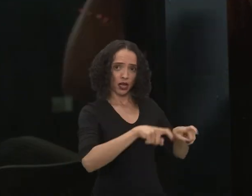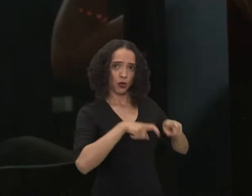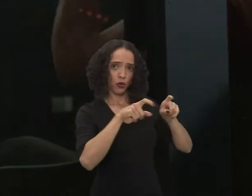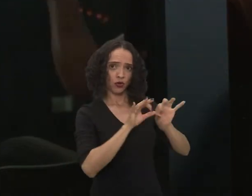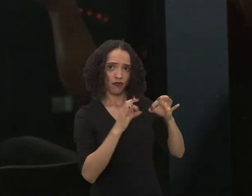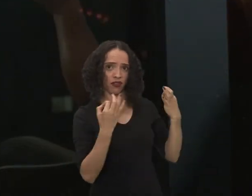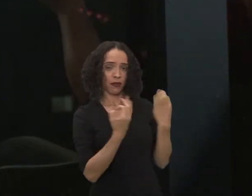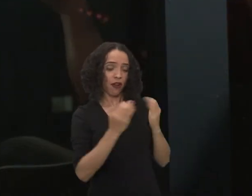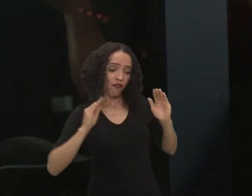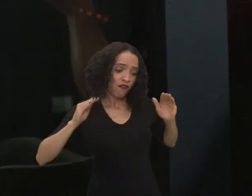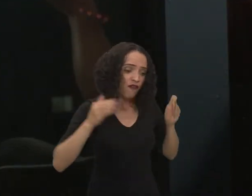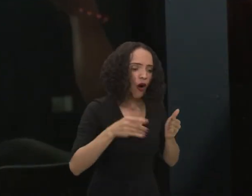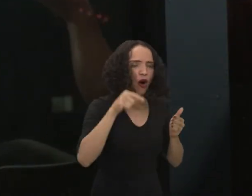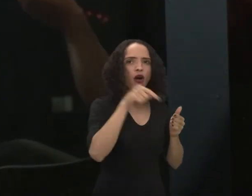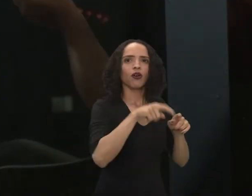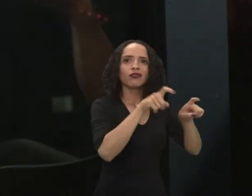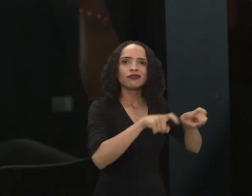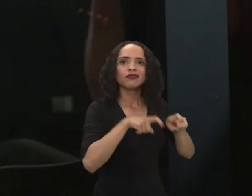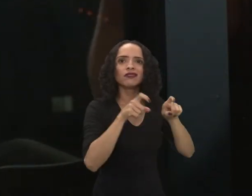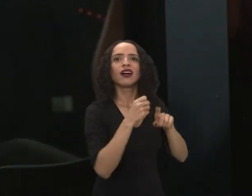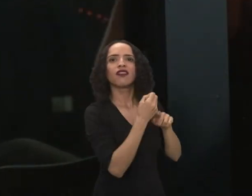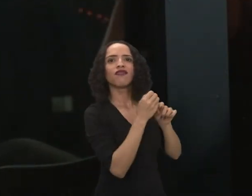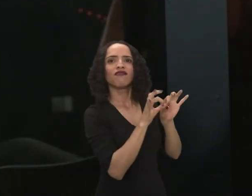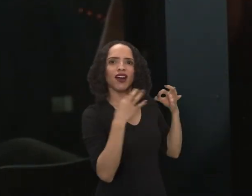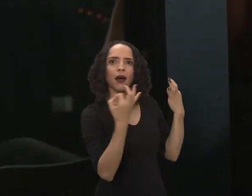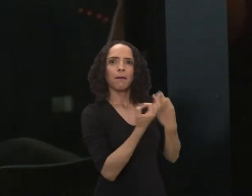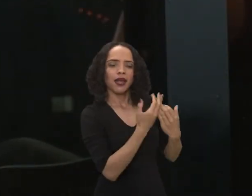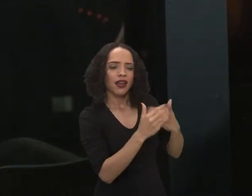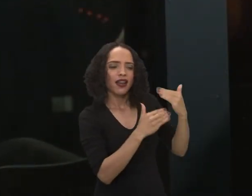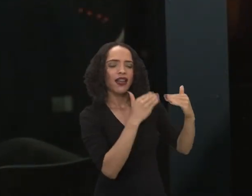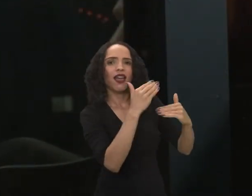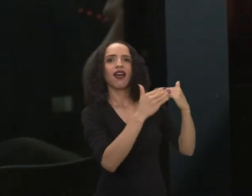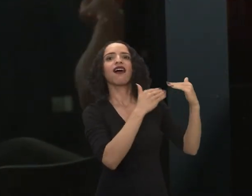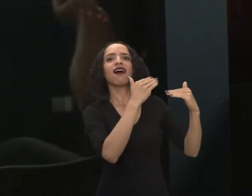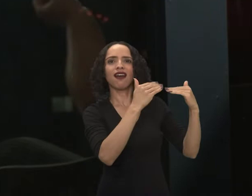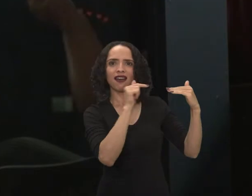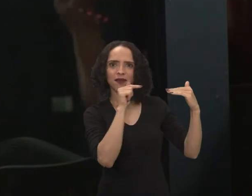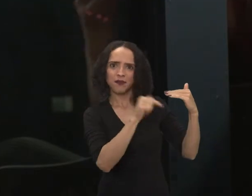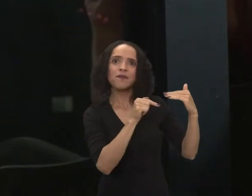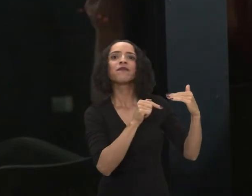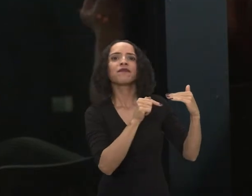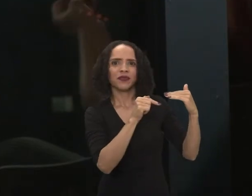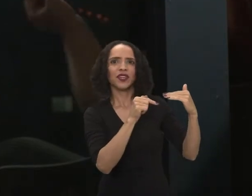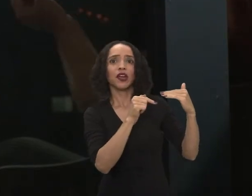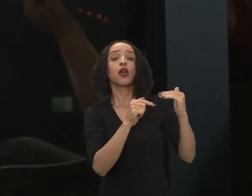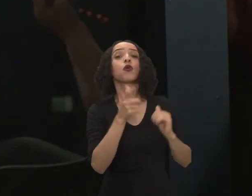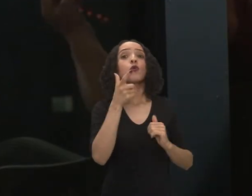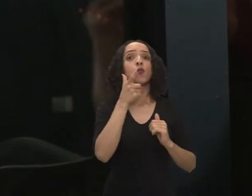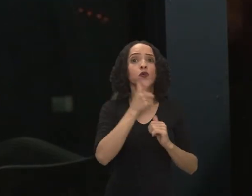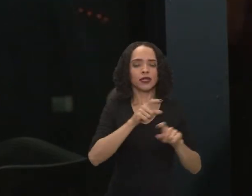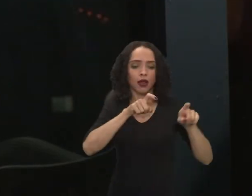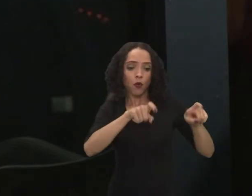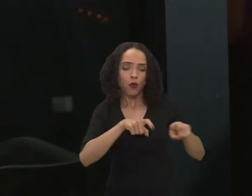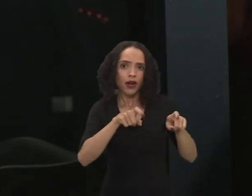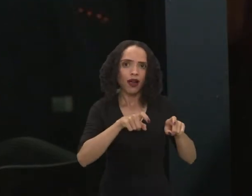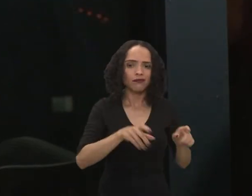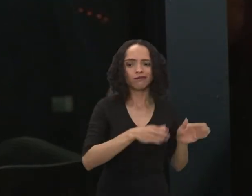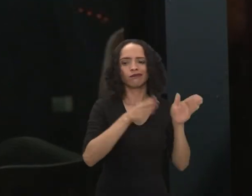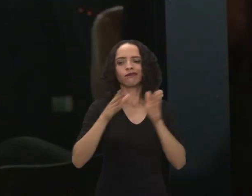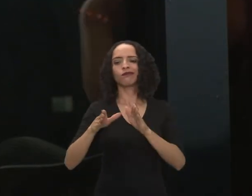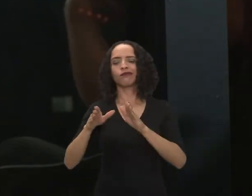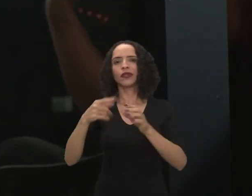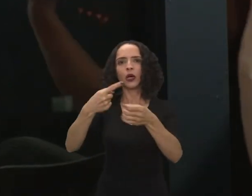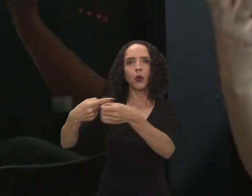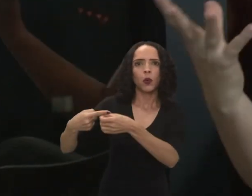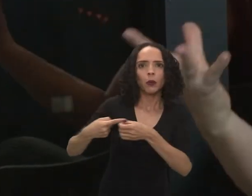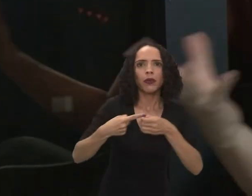o foco é a agricultura familiar, mas o desenvolvimento, ele alcança tanto o rural quanto o urbano, né?